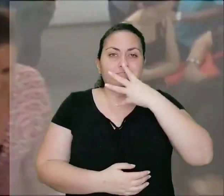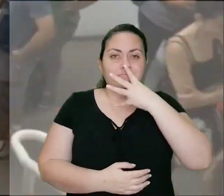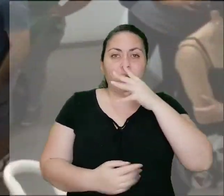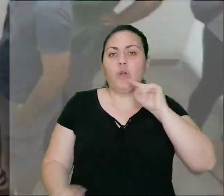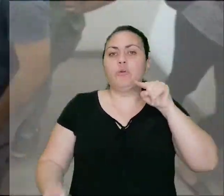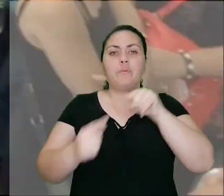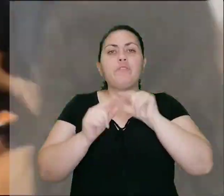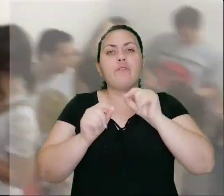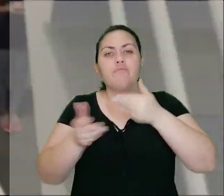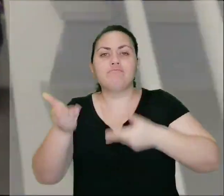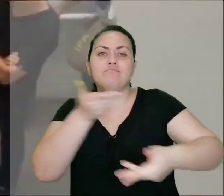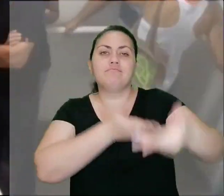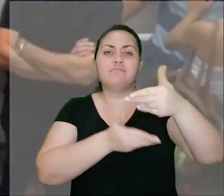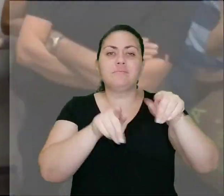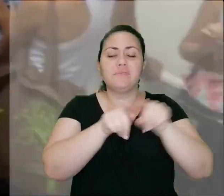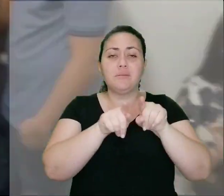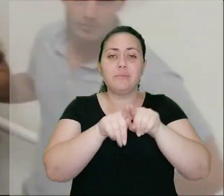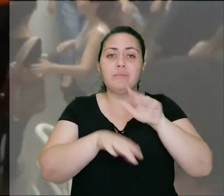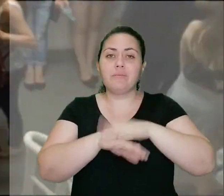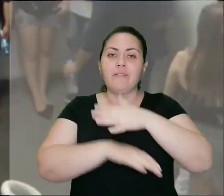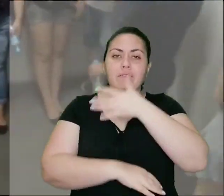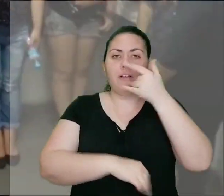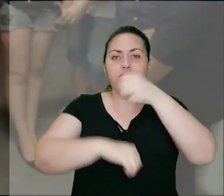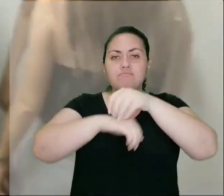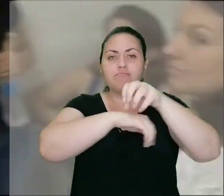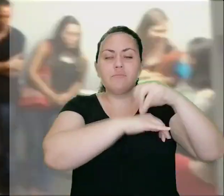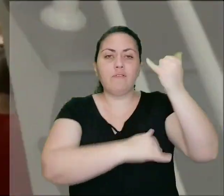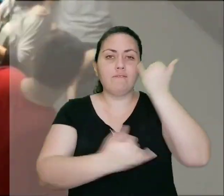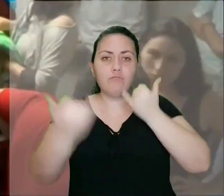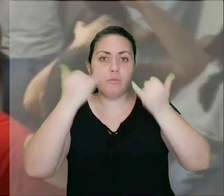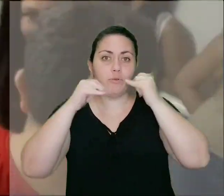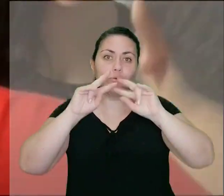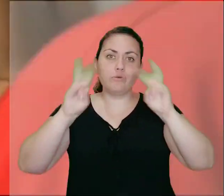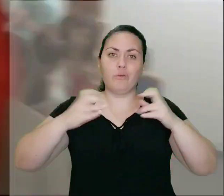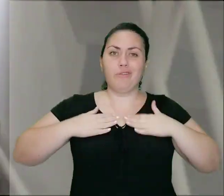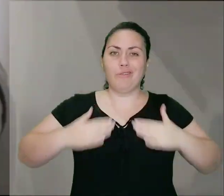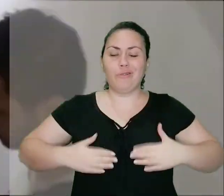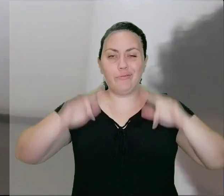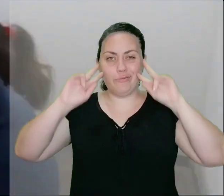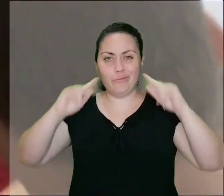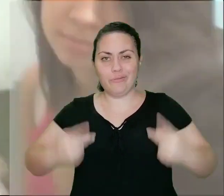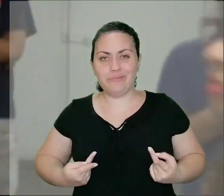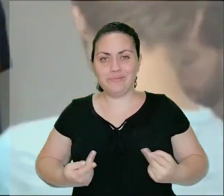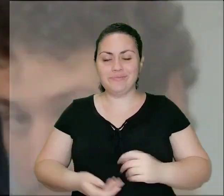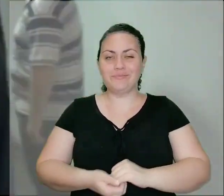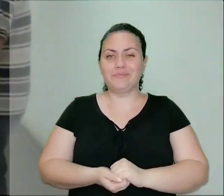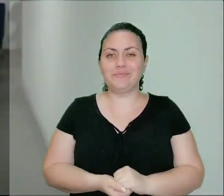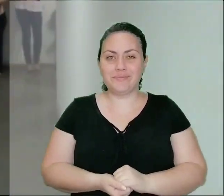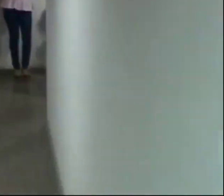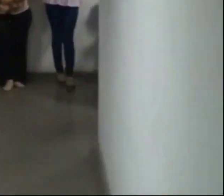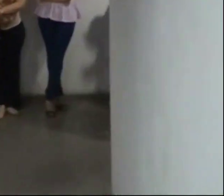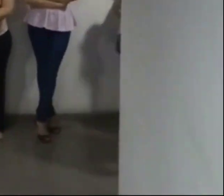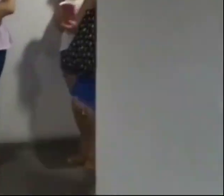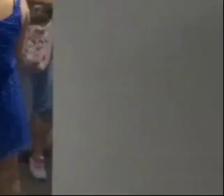visando socializar e facilitar o acesso a informações sobre a anatomia do corpo humano.